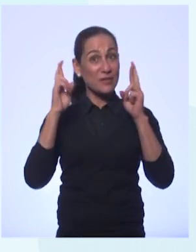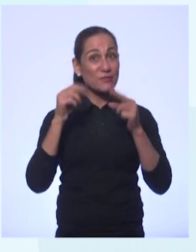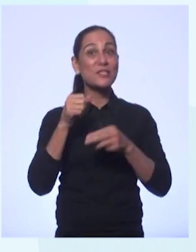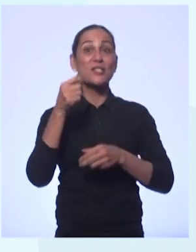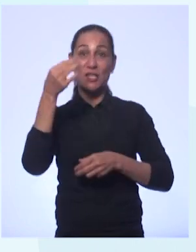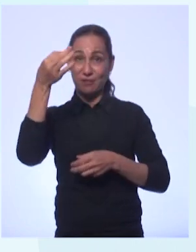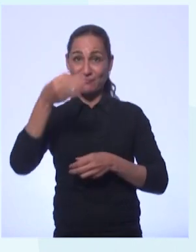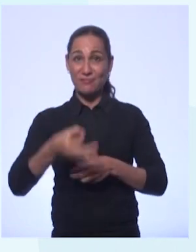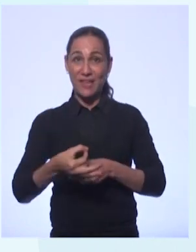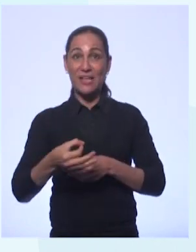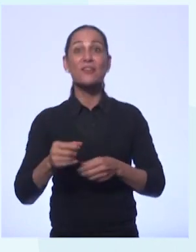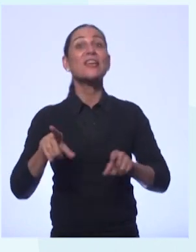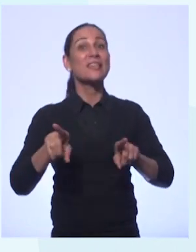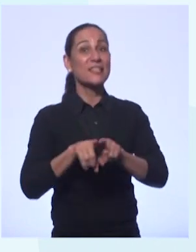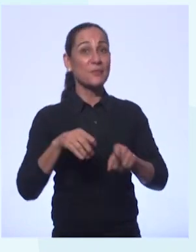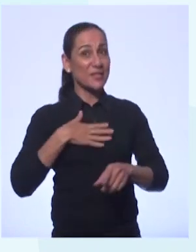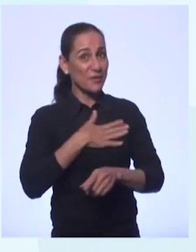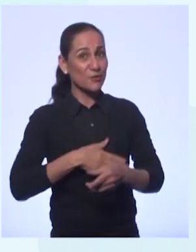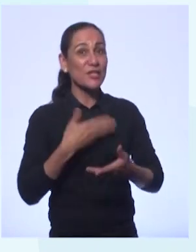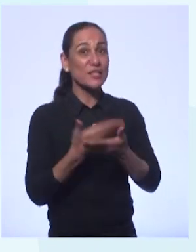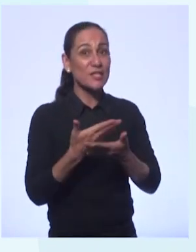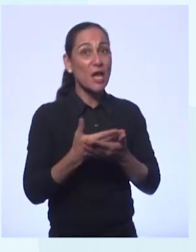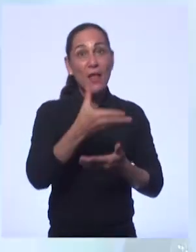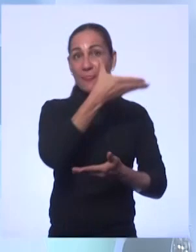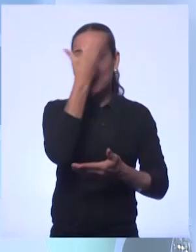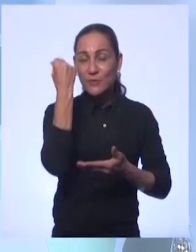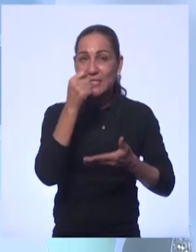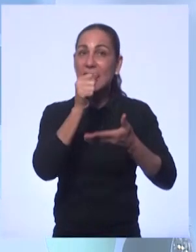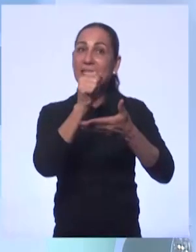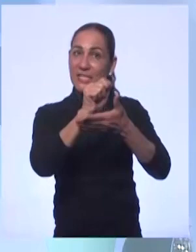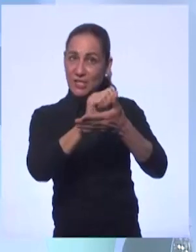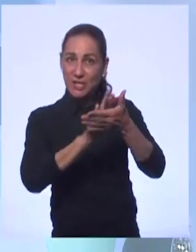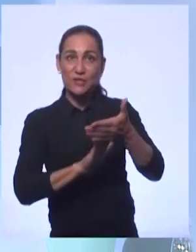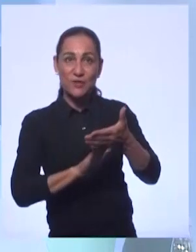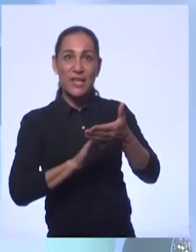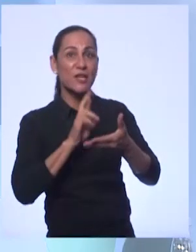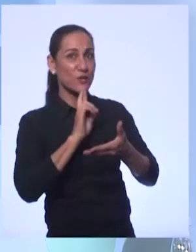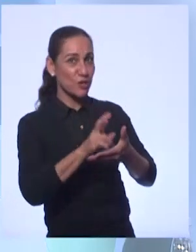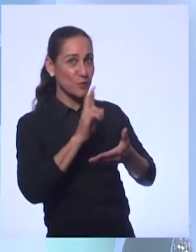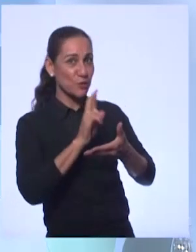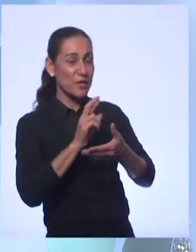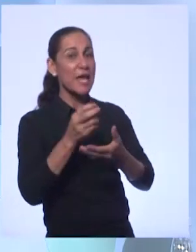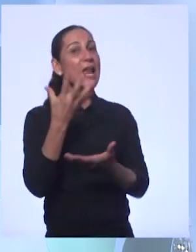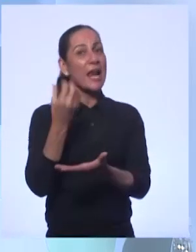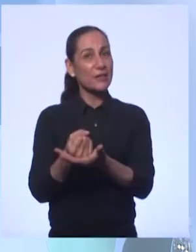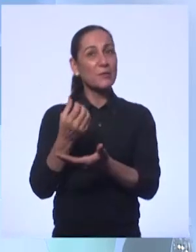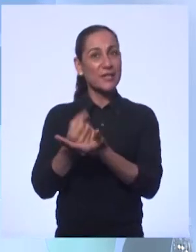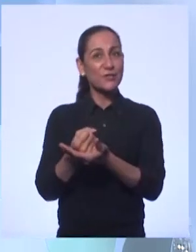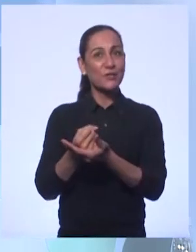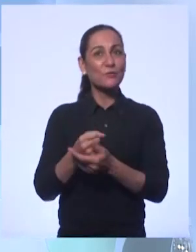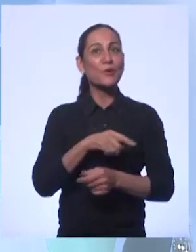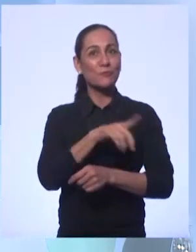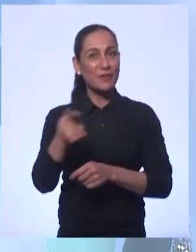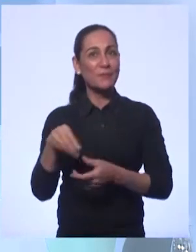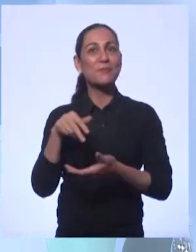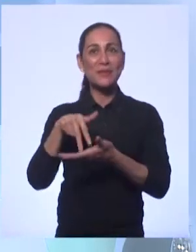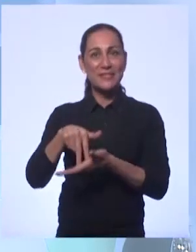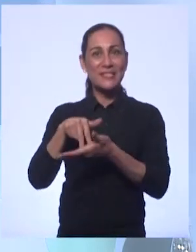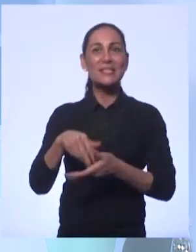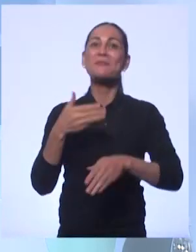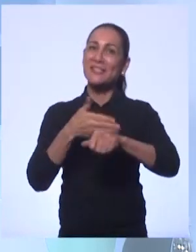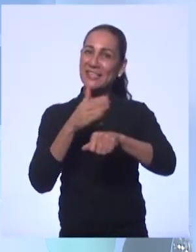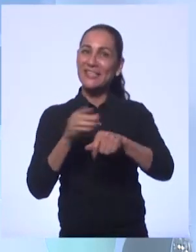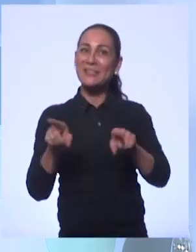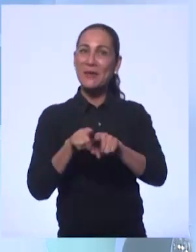tenham gostado da aula de hoje. E não se esqueçam de fazer as tarefas lá, né, no aplicativo. Façam suas tarefas para contar presença, tá bom? E para treinar